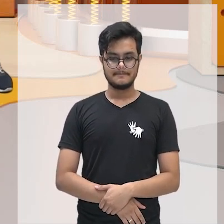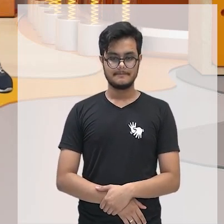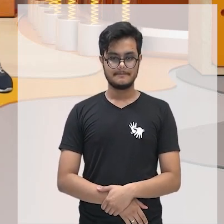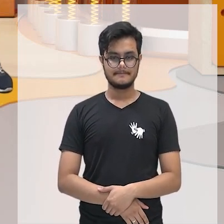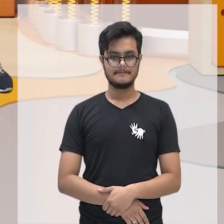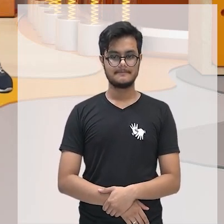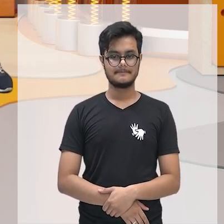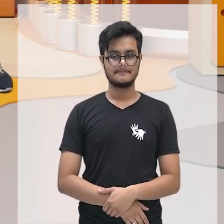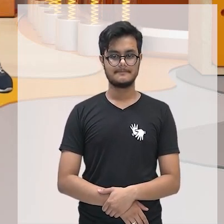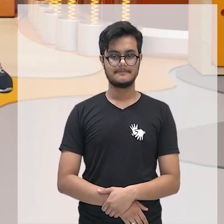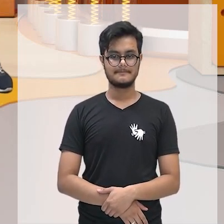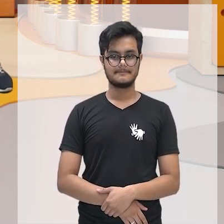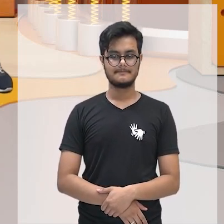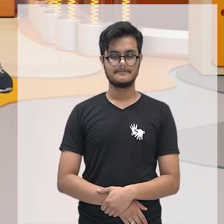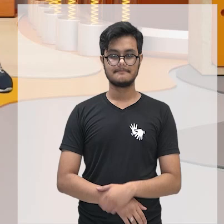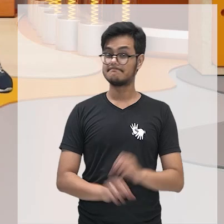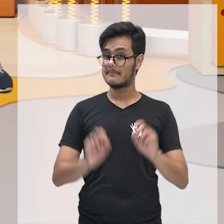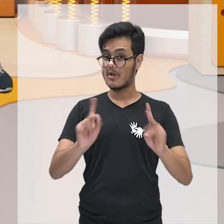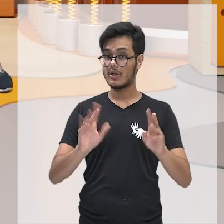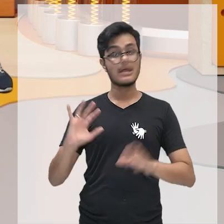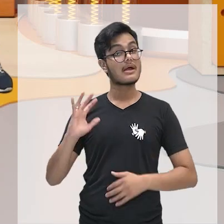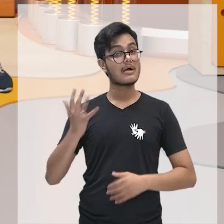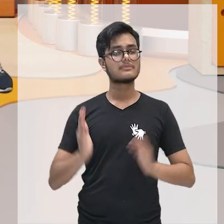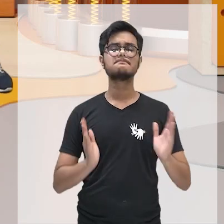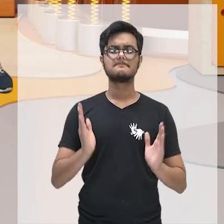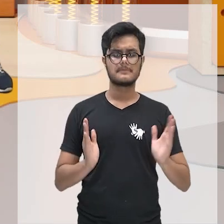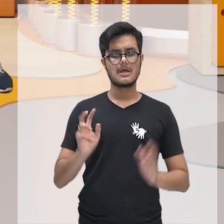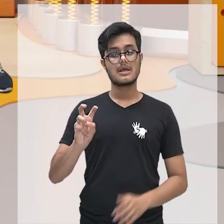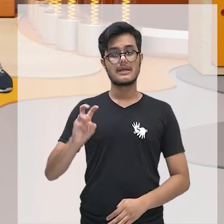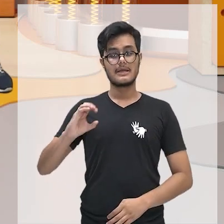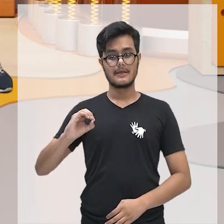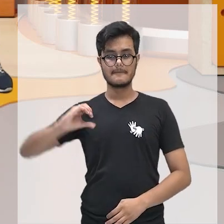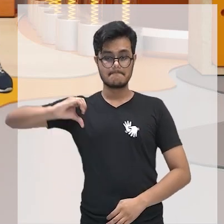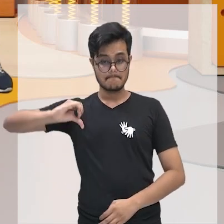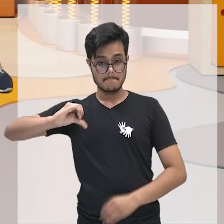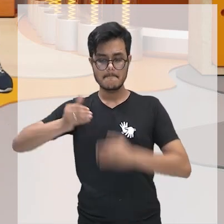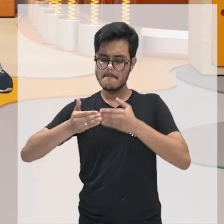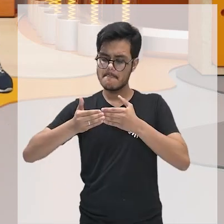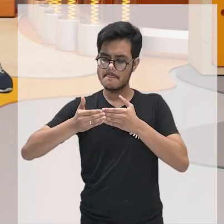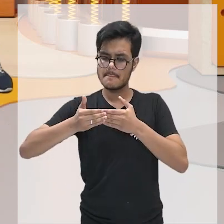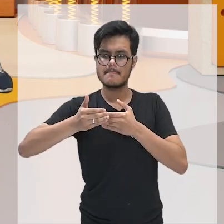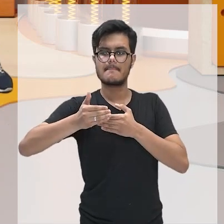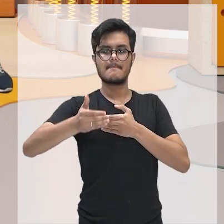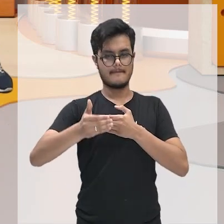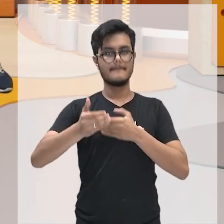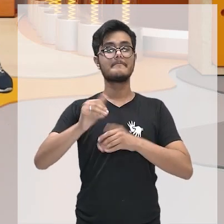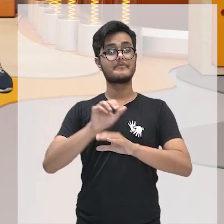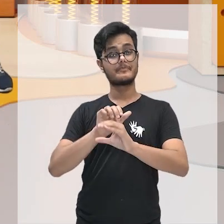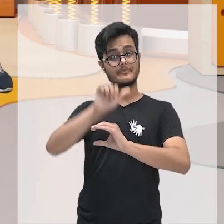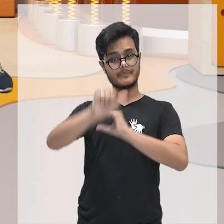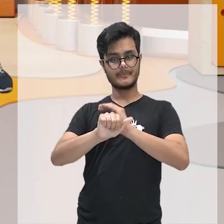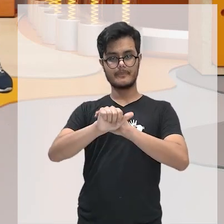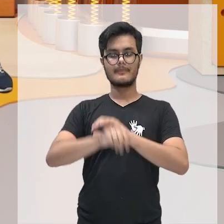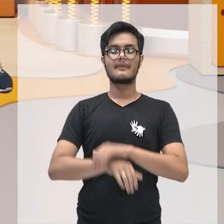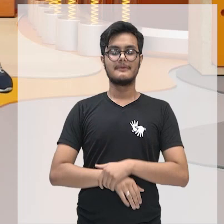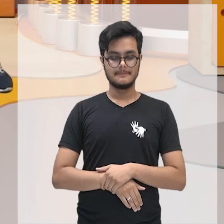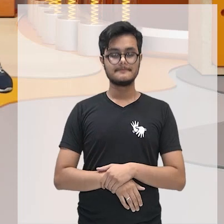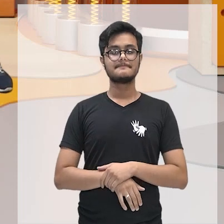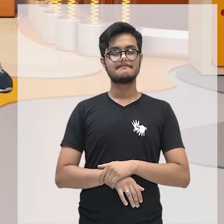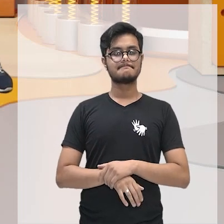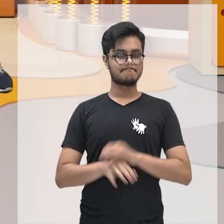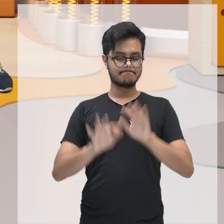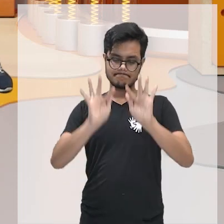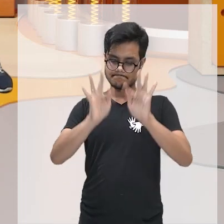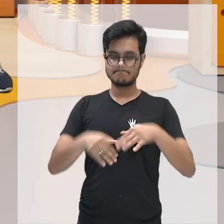Poder no ano de 509 aantes de. Cristo marcando então o fim do período da monarquia o fim